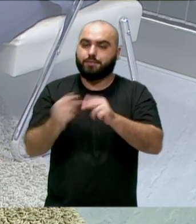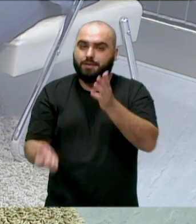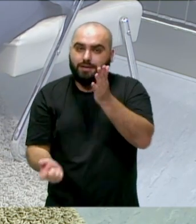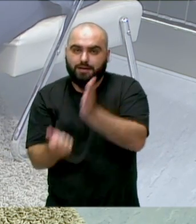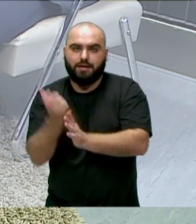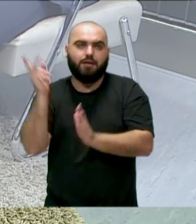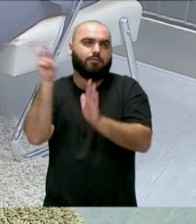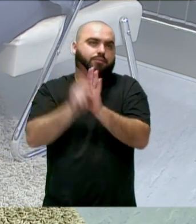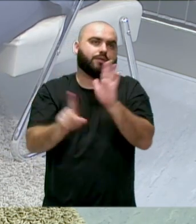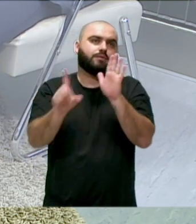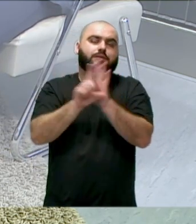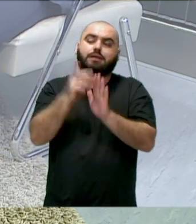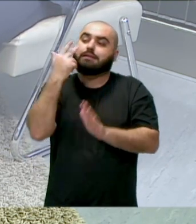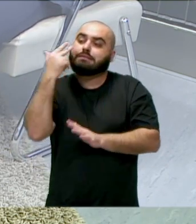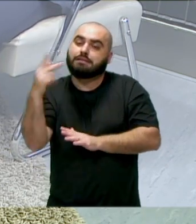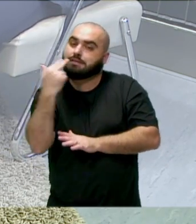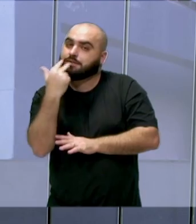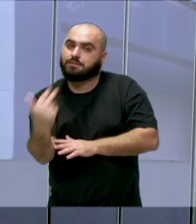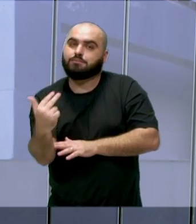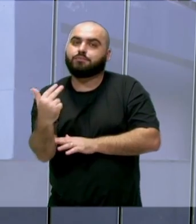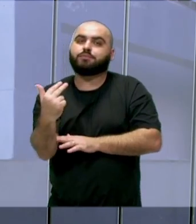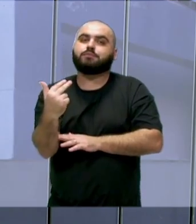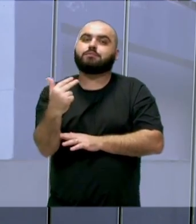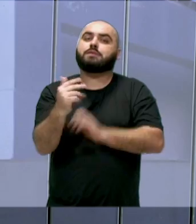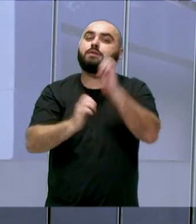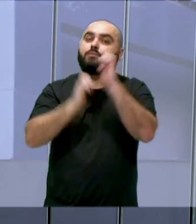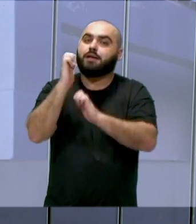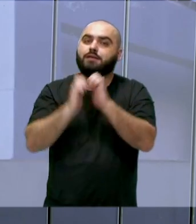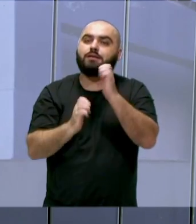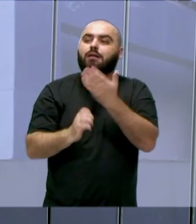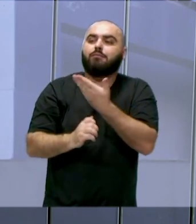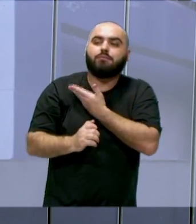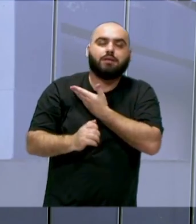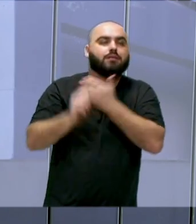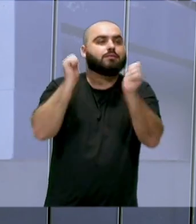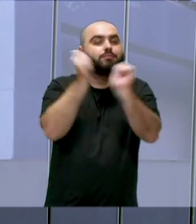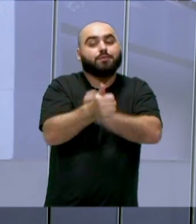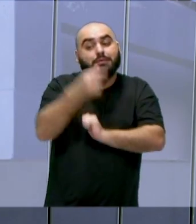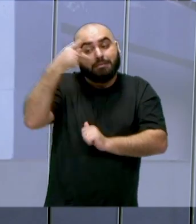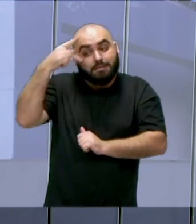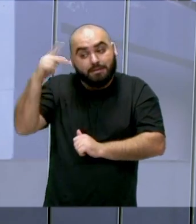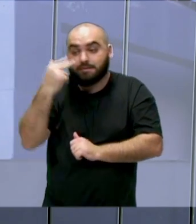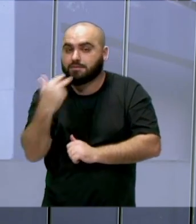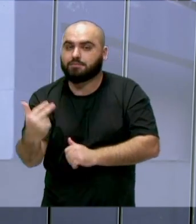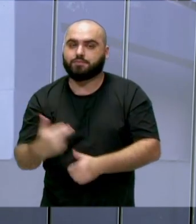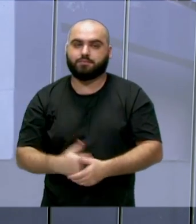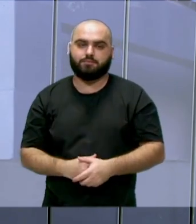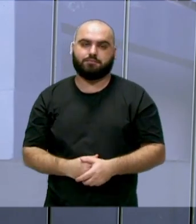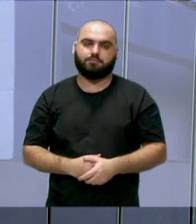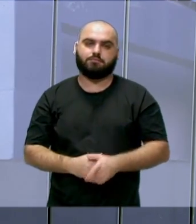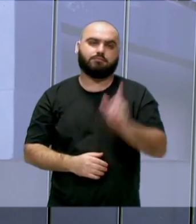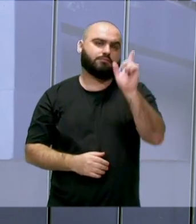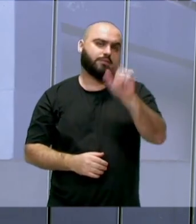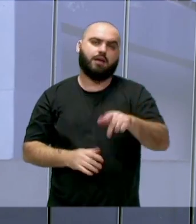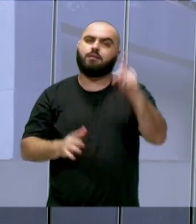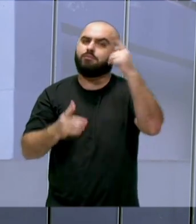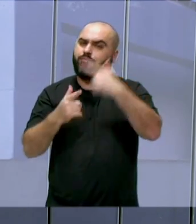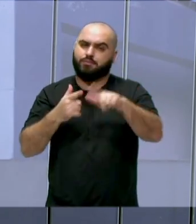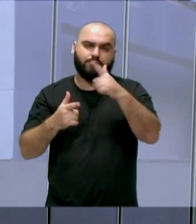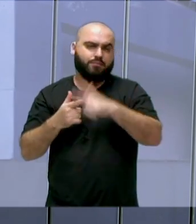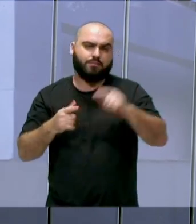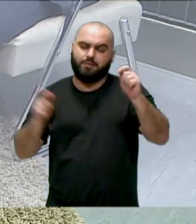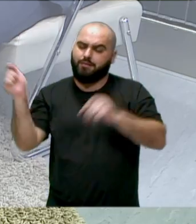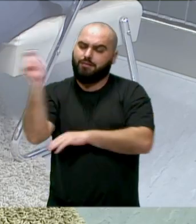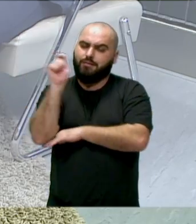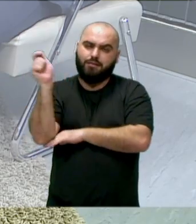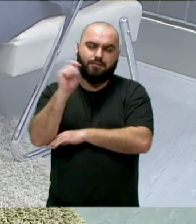um projeto de lei onde as empresas amigas do esporte é nesse sentido. Que é um problema mais grave que nós temos de lazer na